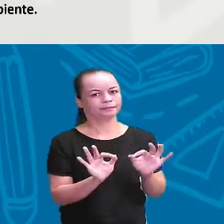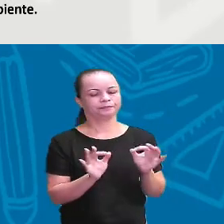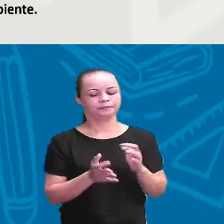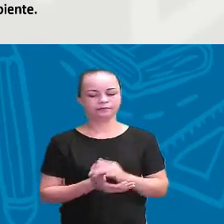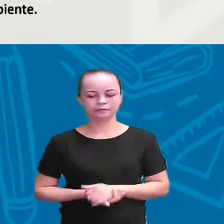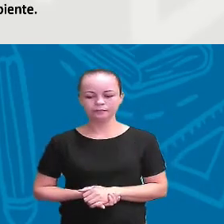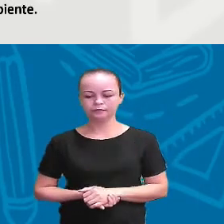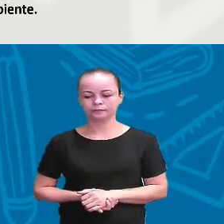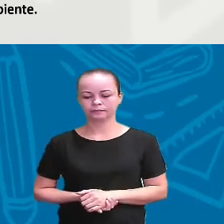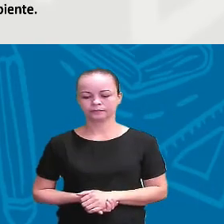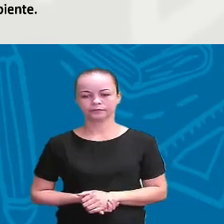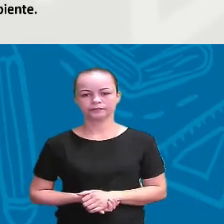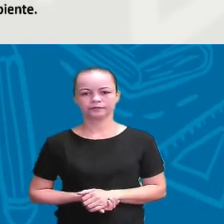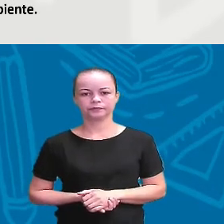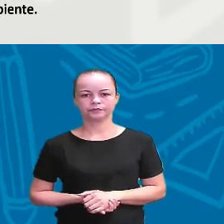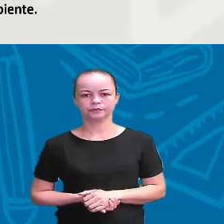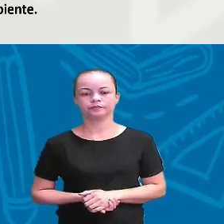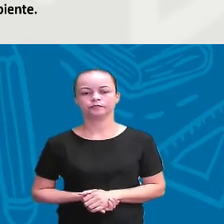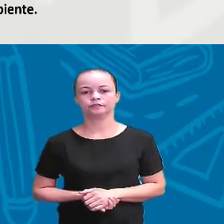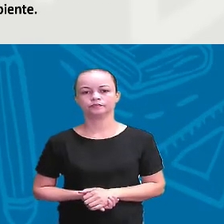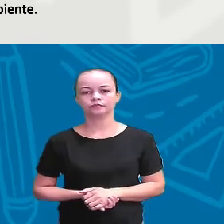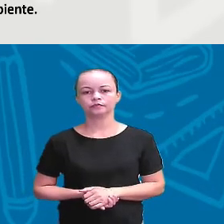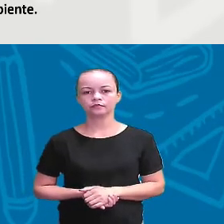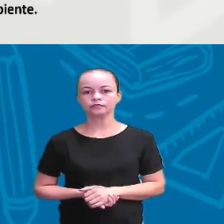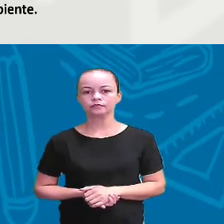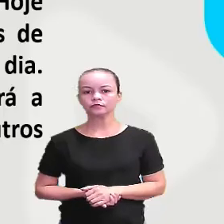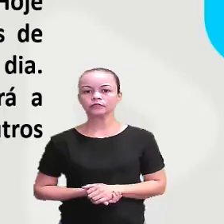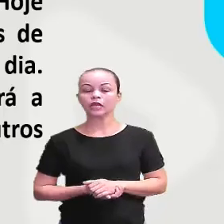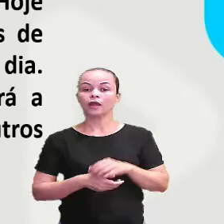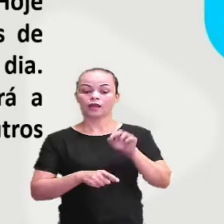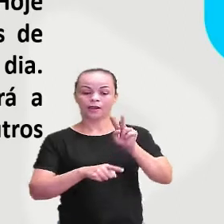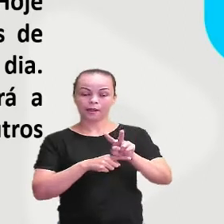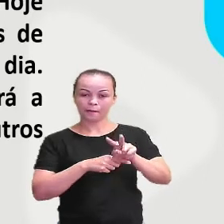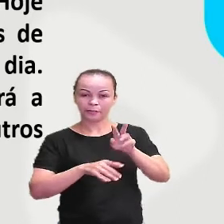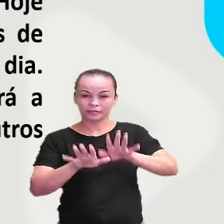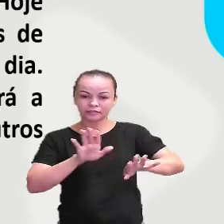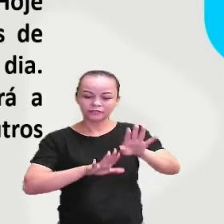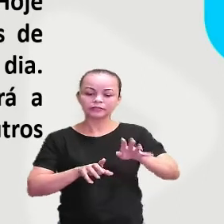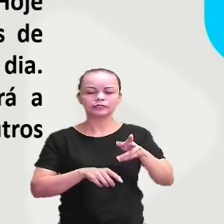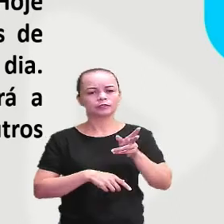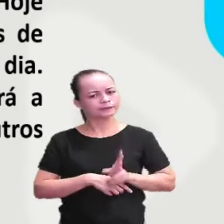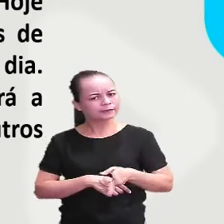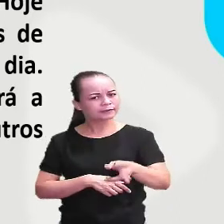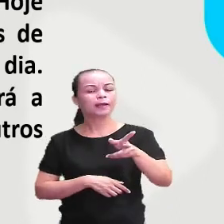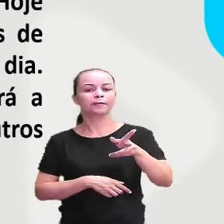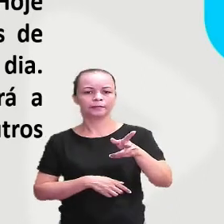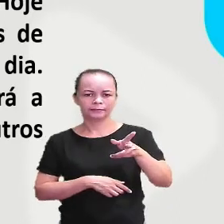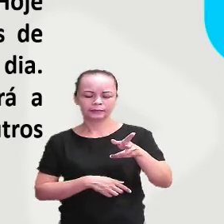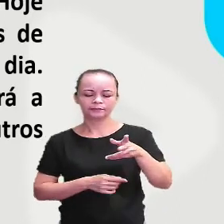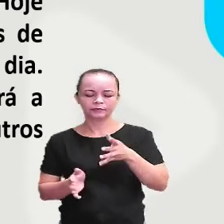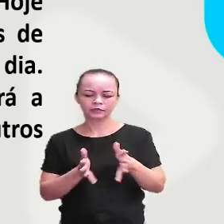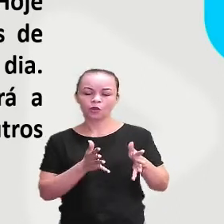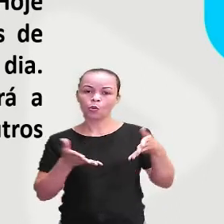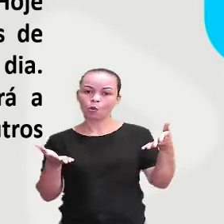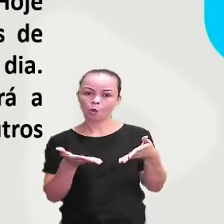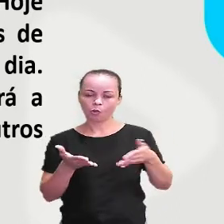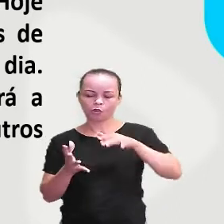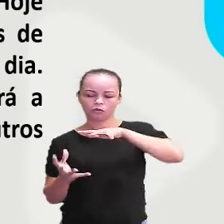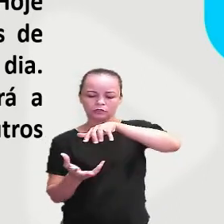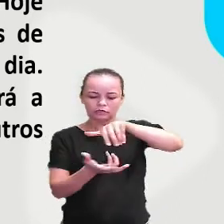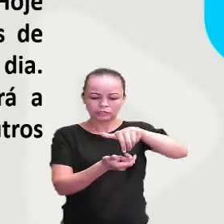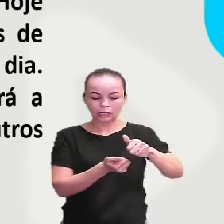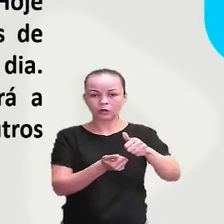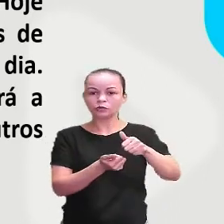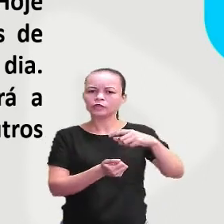Vamos lá. A preservação é necessária o tempo todo. Hoje vivemos em um planeta com mais de